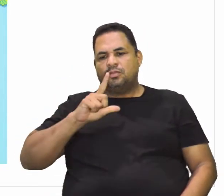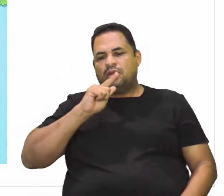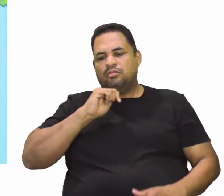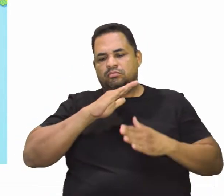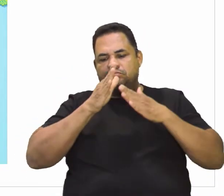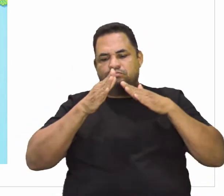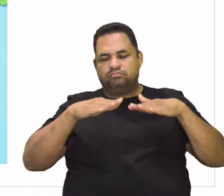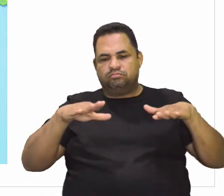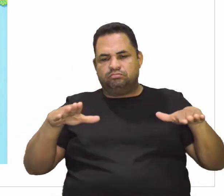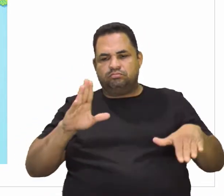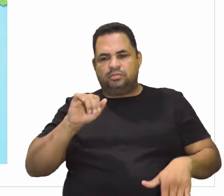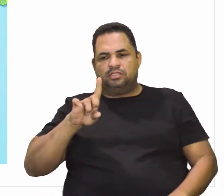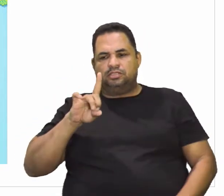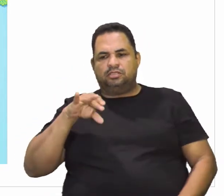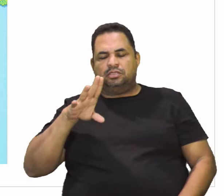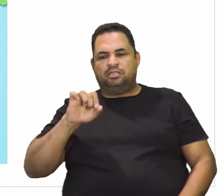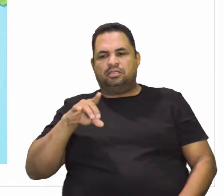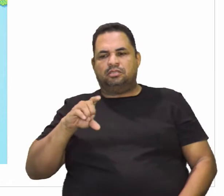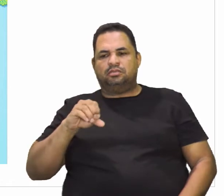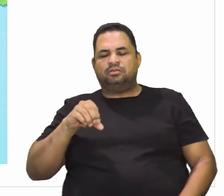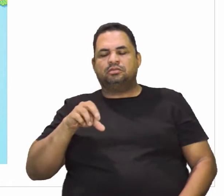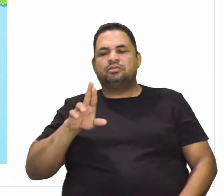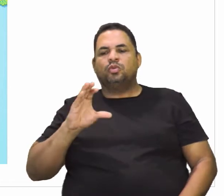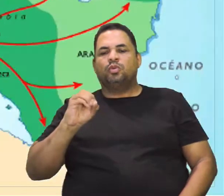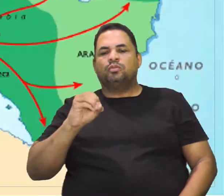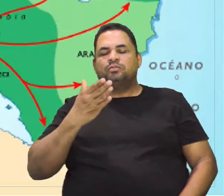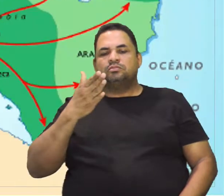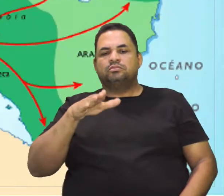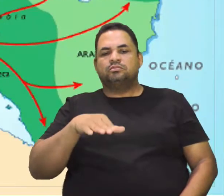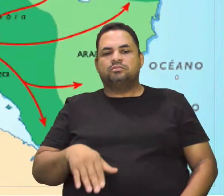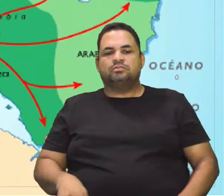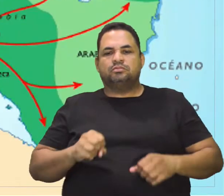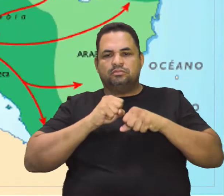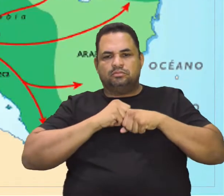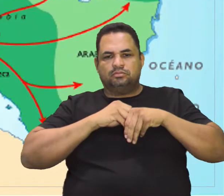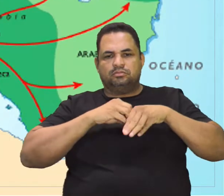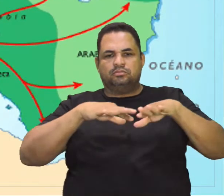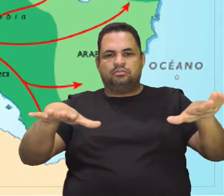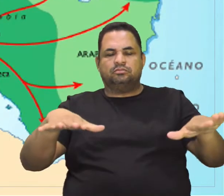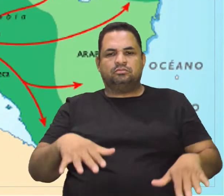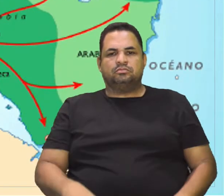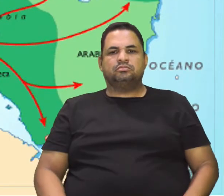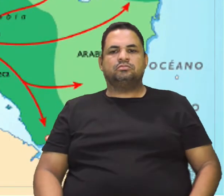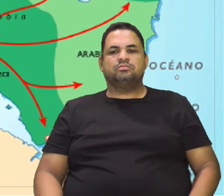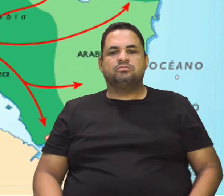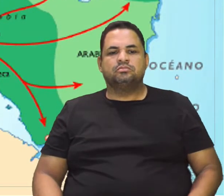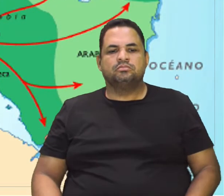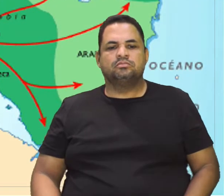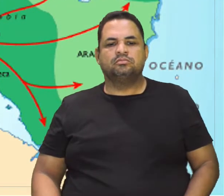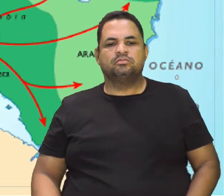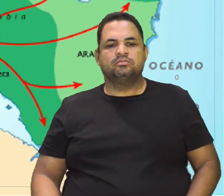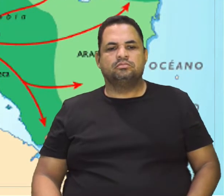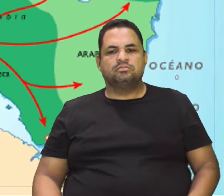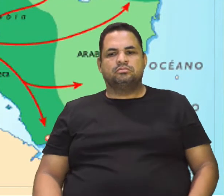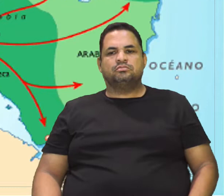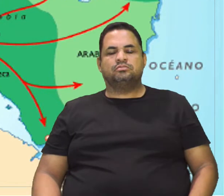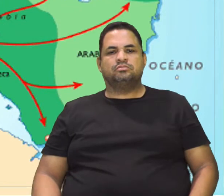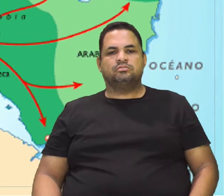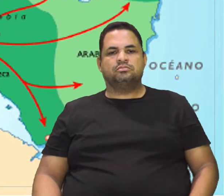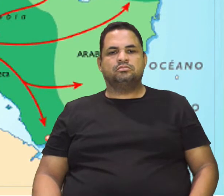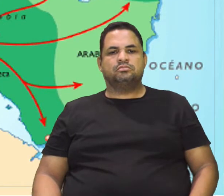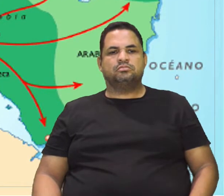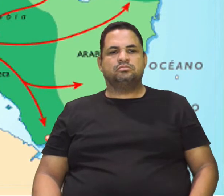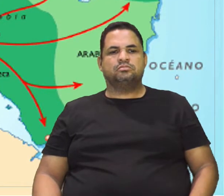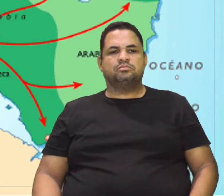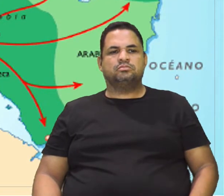Mediterrâneo. Vão ocupar isso daí vai ser a expansão deles, olha aí, ó, a expansão do Islã. Então, vem cá